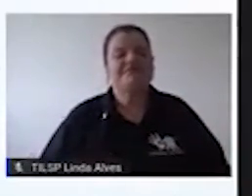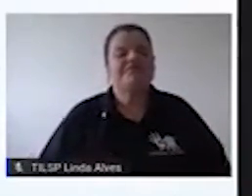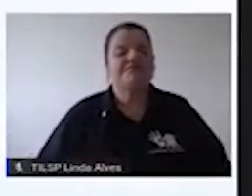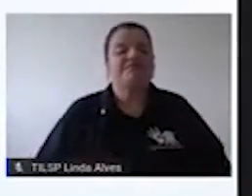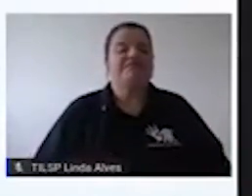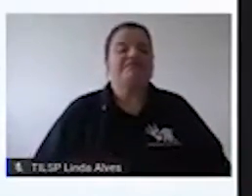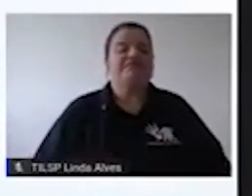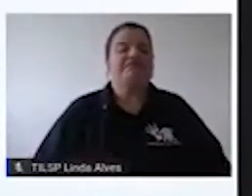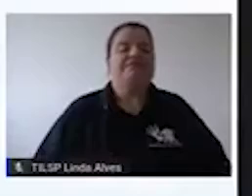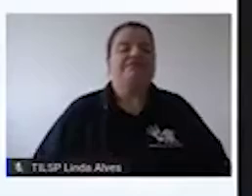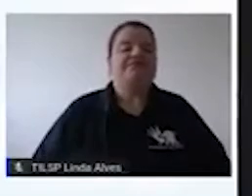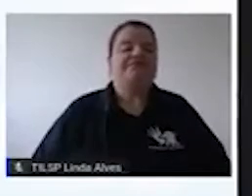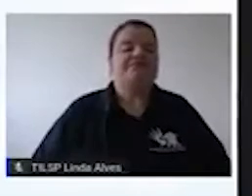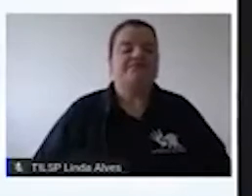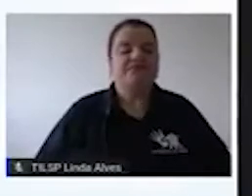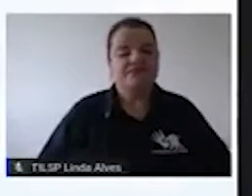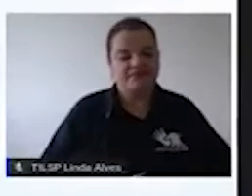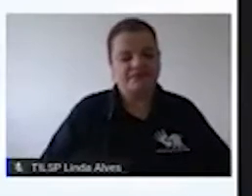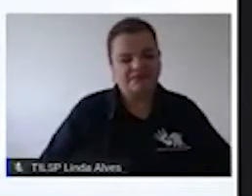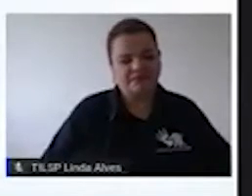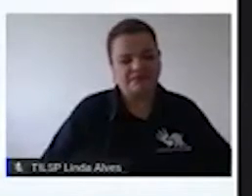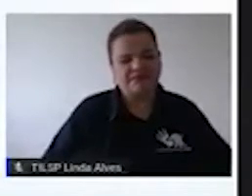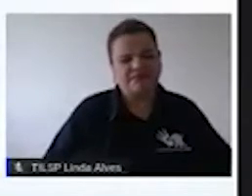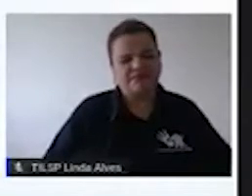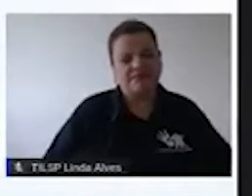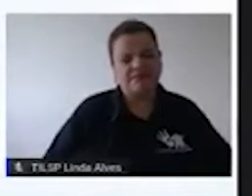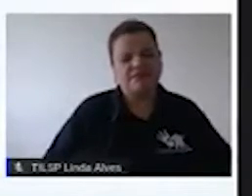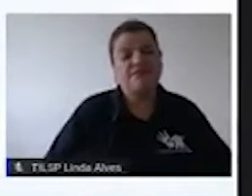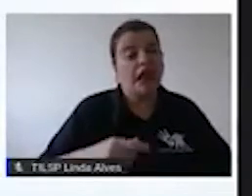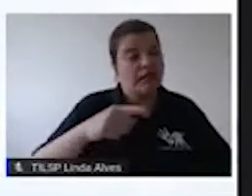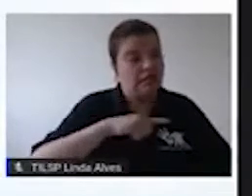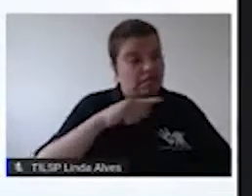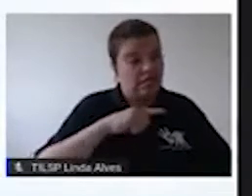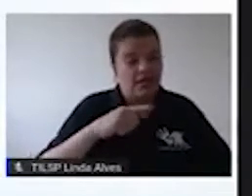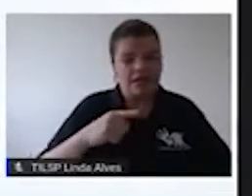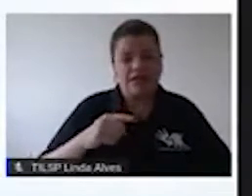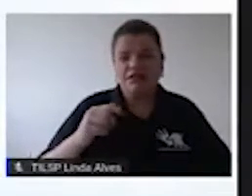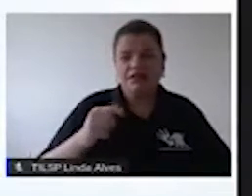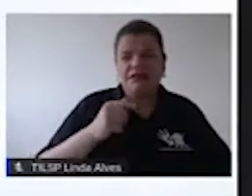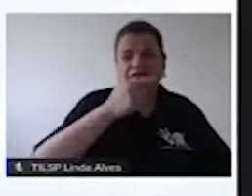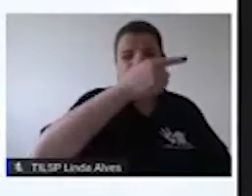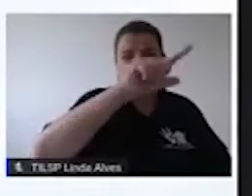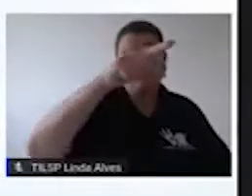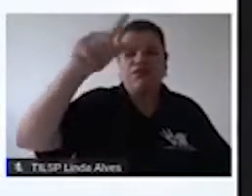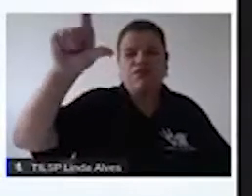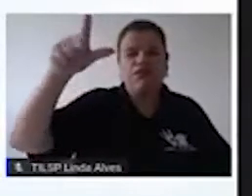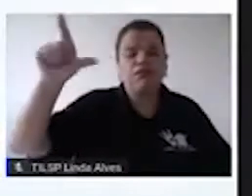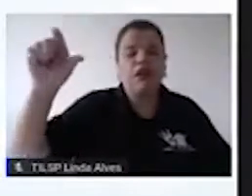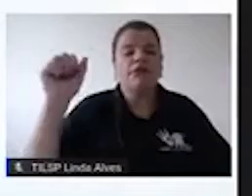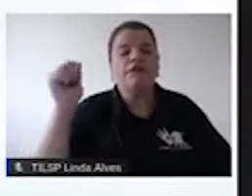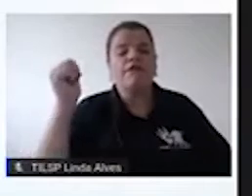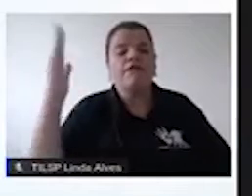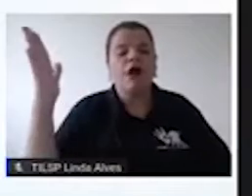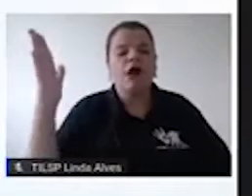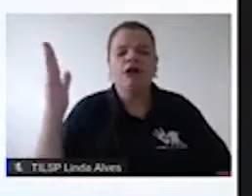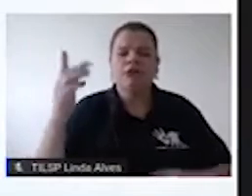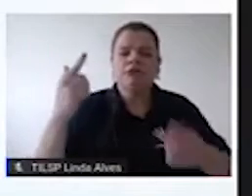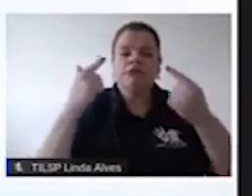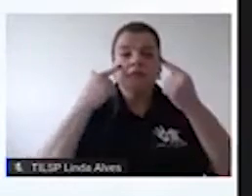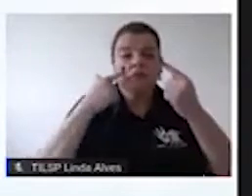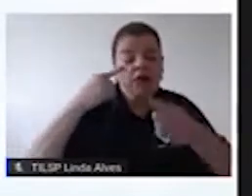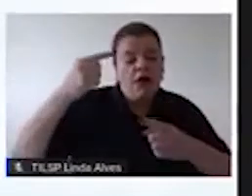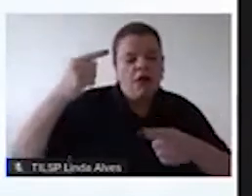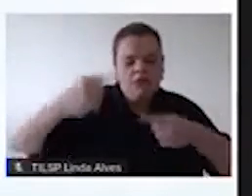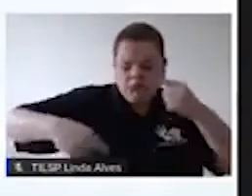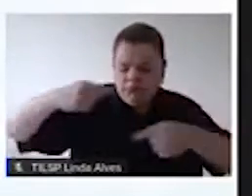exatamente. E muitos organismos internacionais trazendo o debate, né, à luz